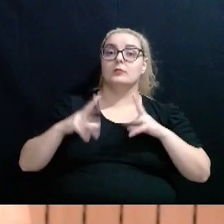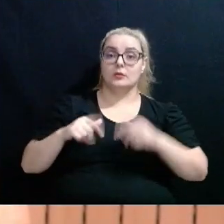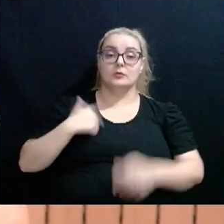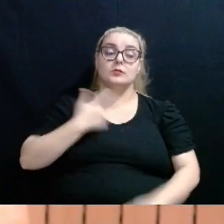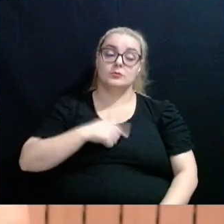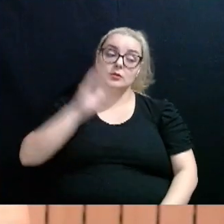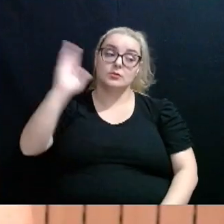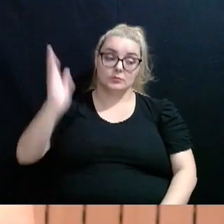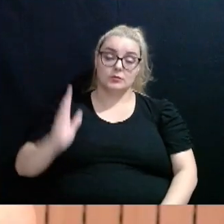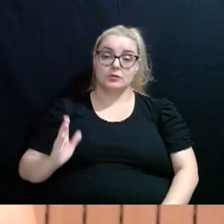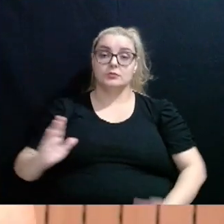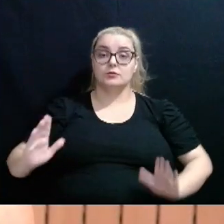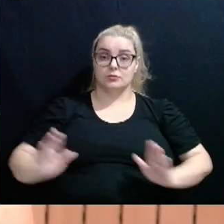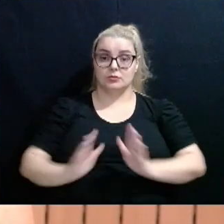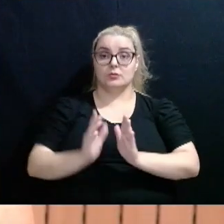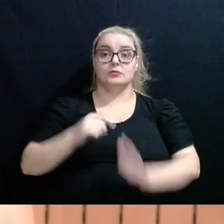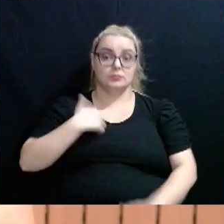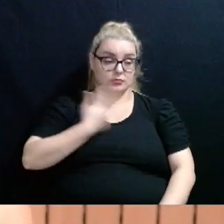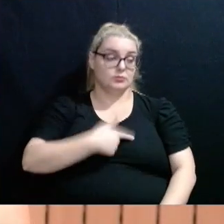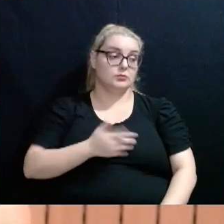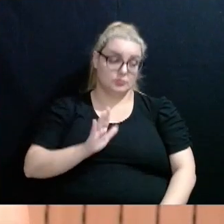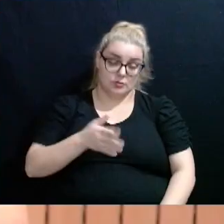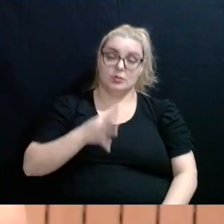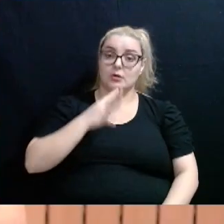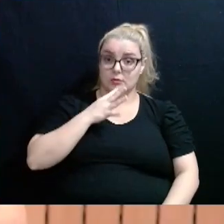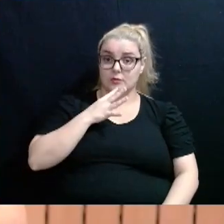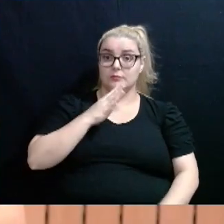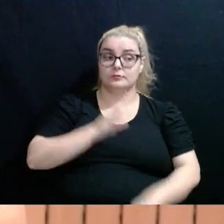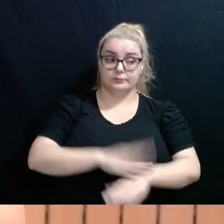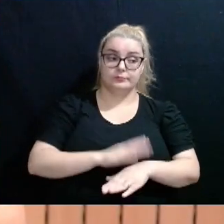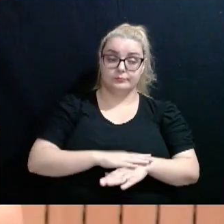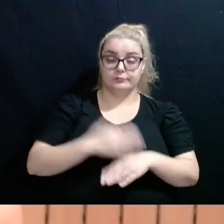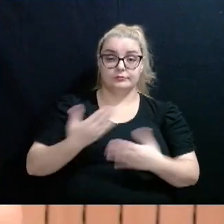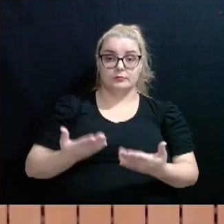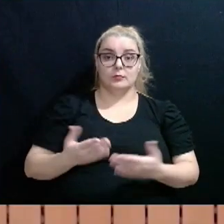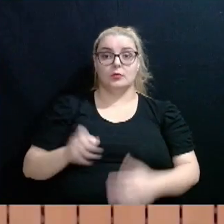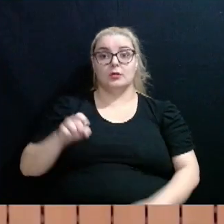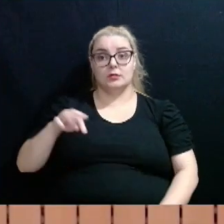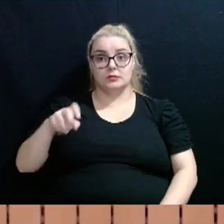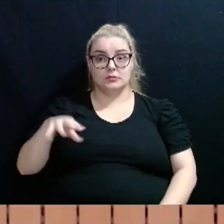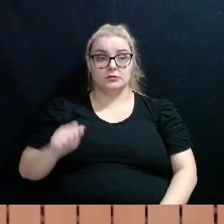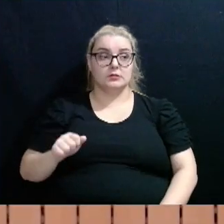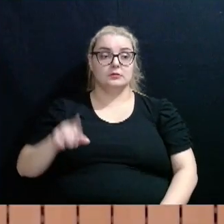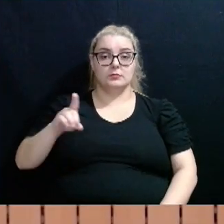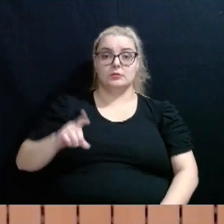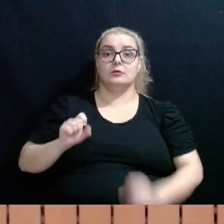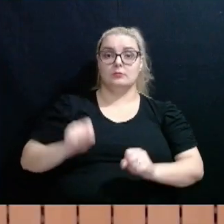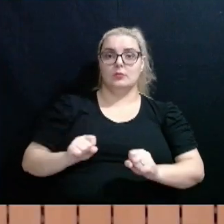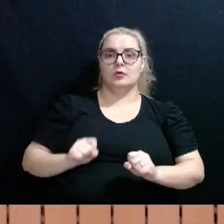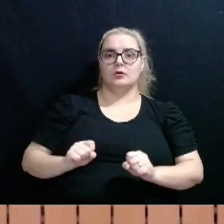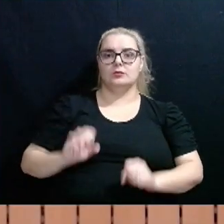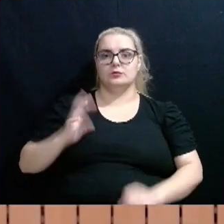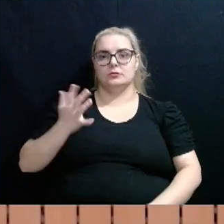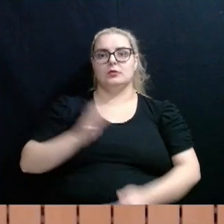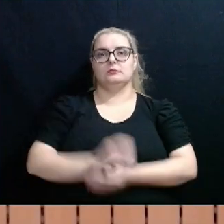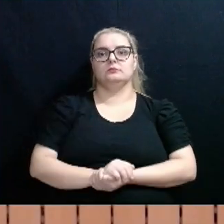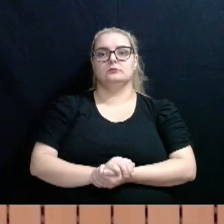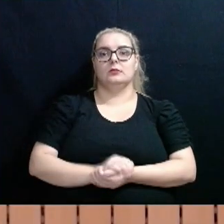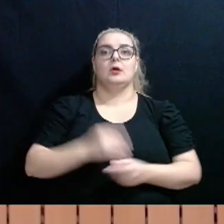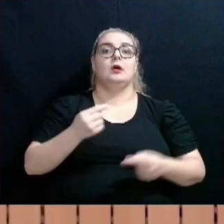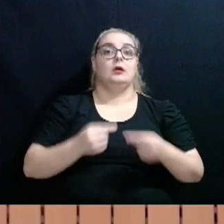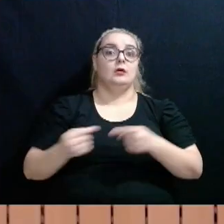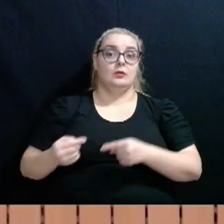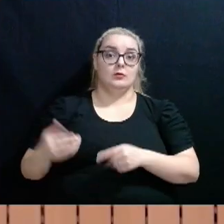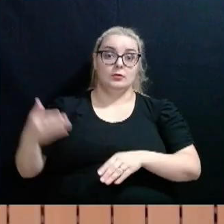do fato que nós já conhecemos na pele o que a extrema-direita pode produzir. A discussão contou com a participação